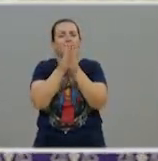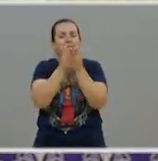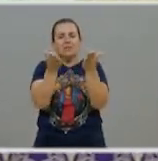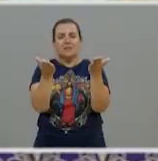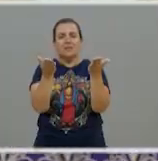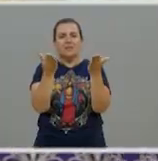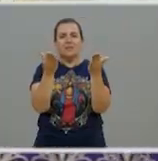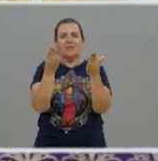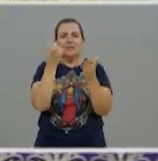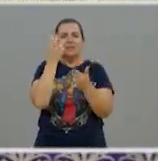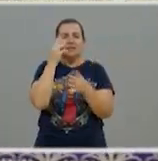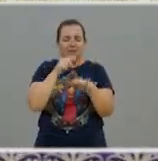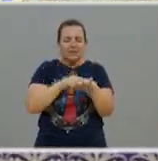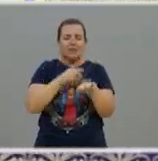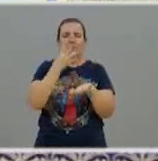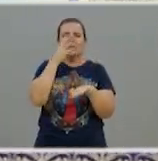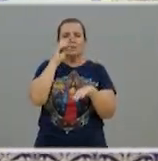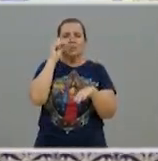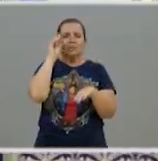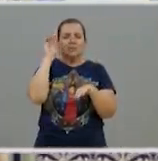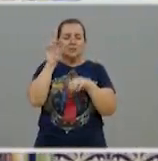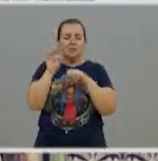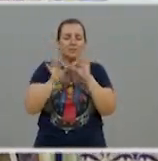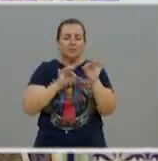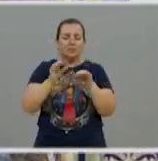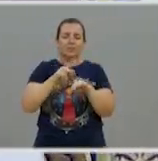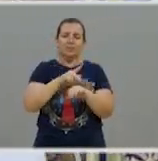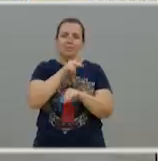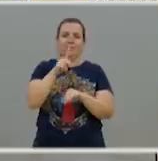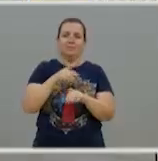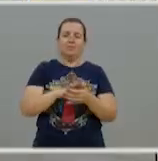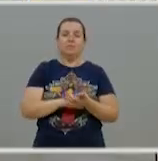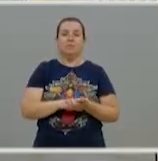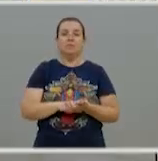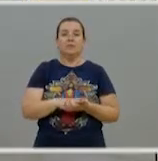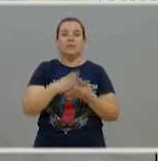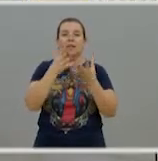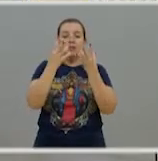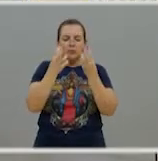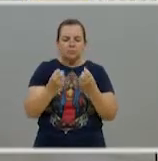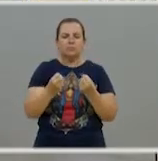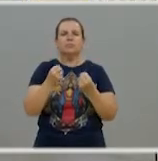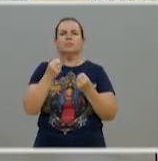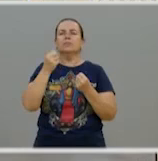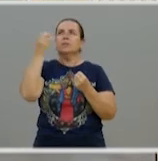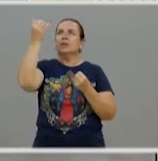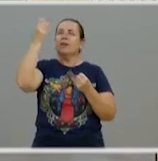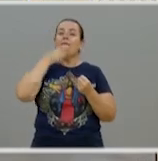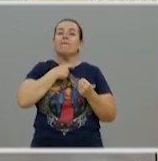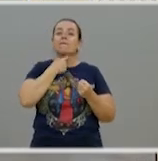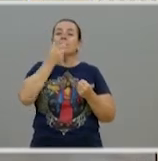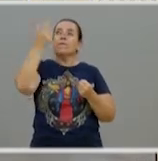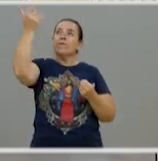é o teu filho amado, escutai-o. Escute a voz de Deus dentro de você.